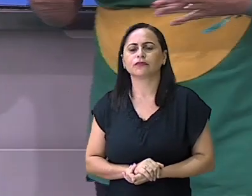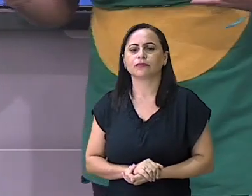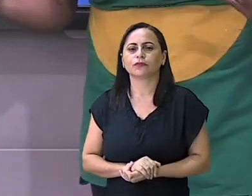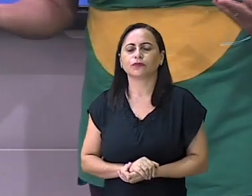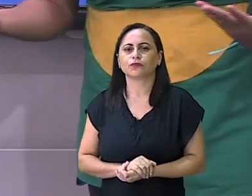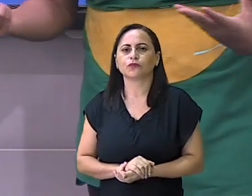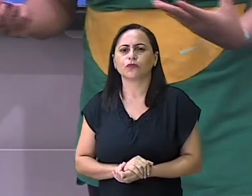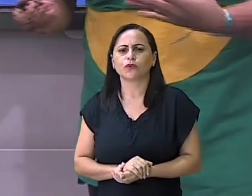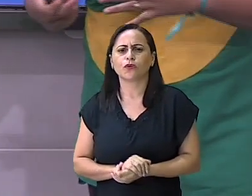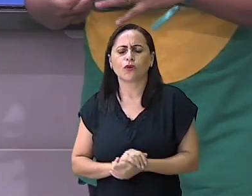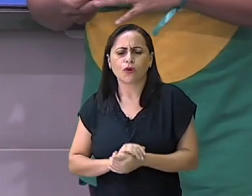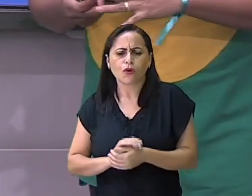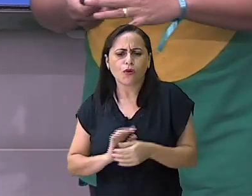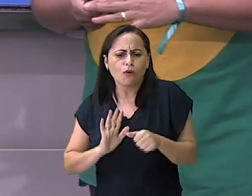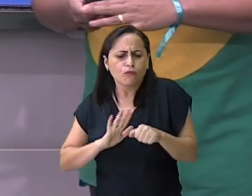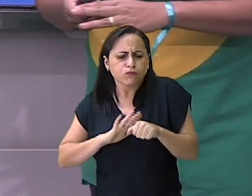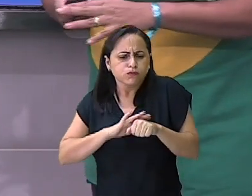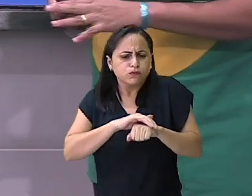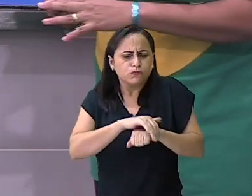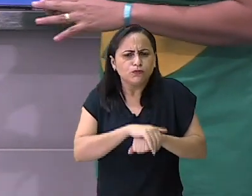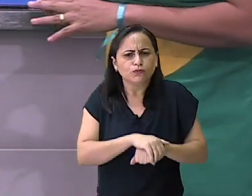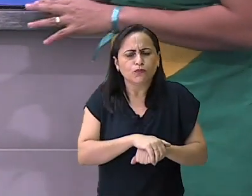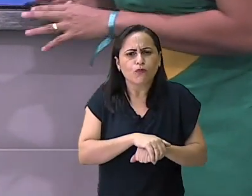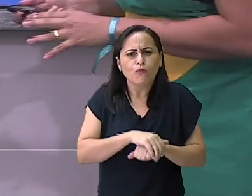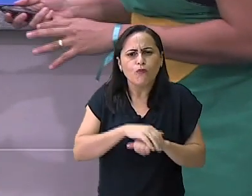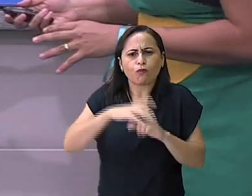Uma noite de luar,